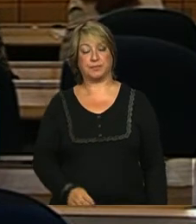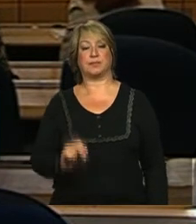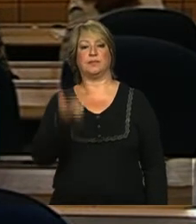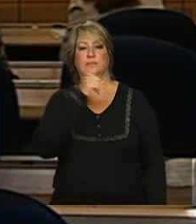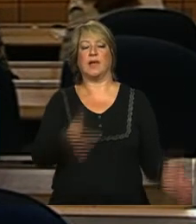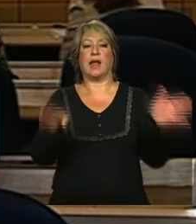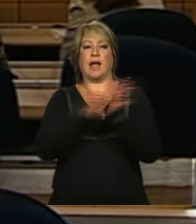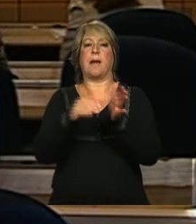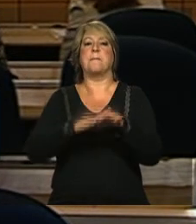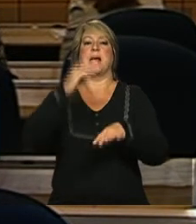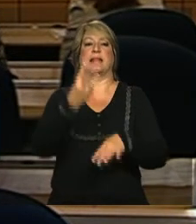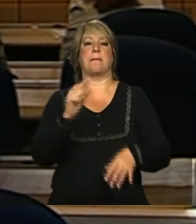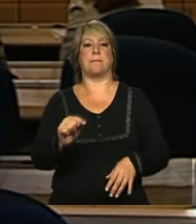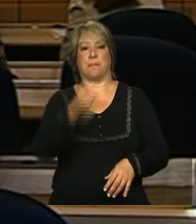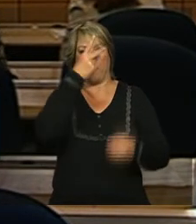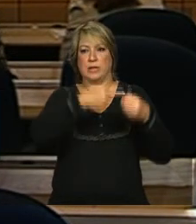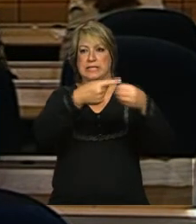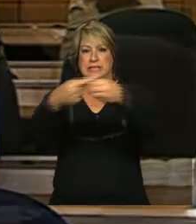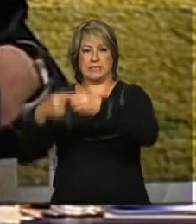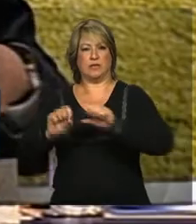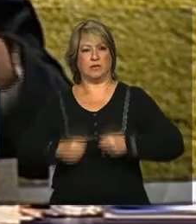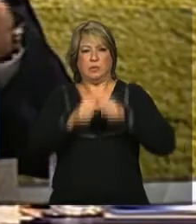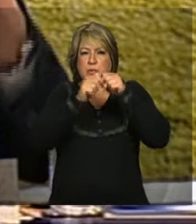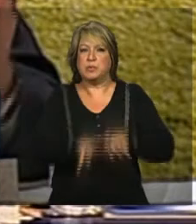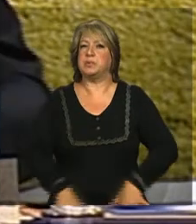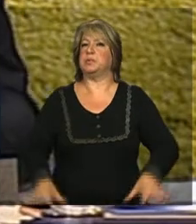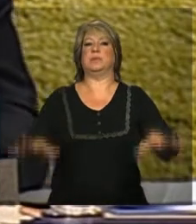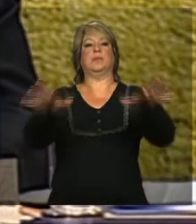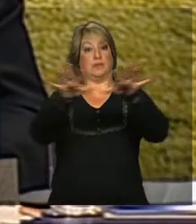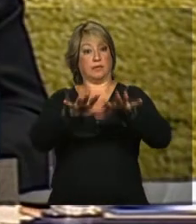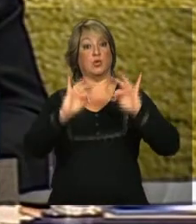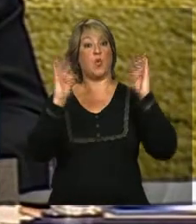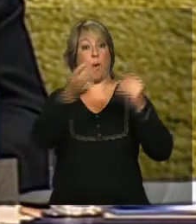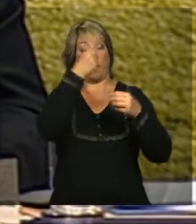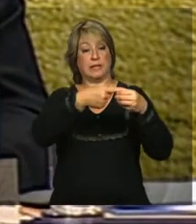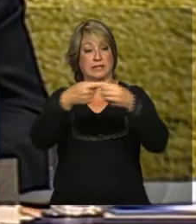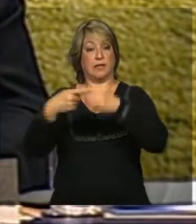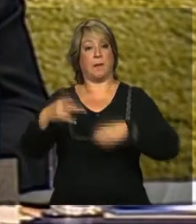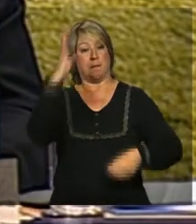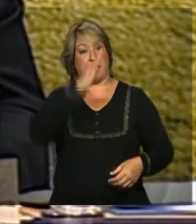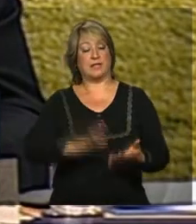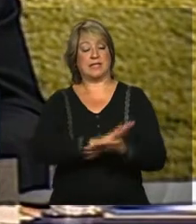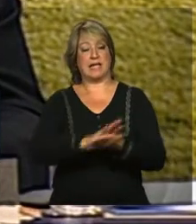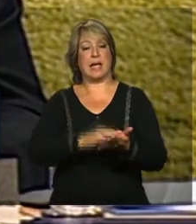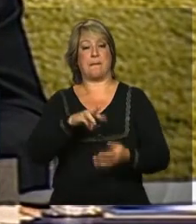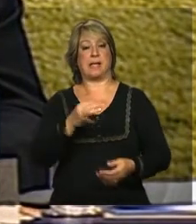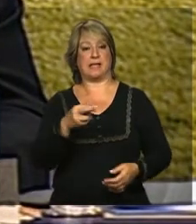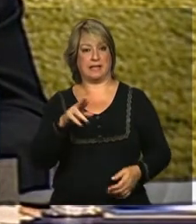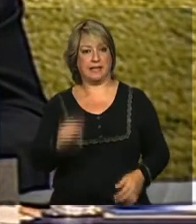três mil municípios ou seja expandido fortemente nosso programa para todos os municípios do Brasil sem miséria